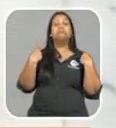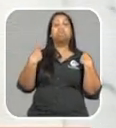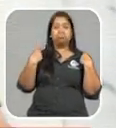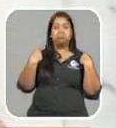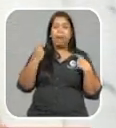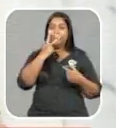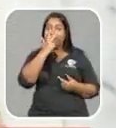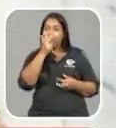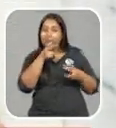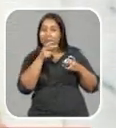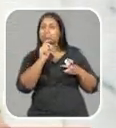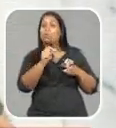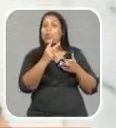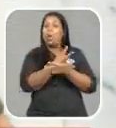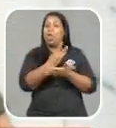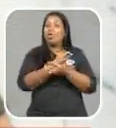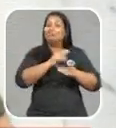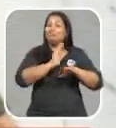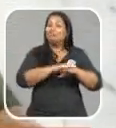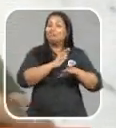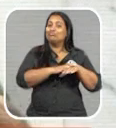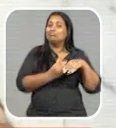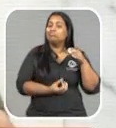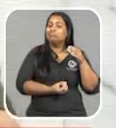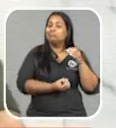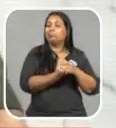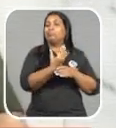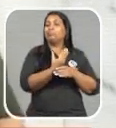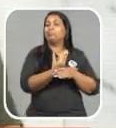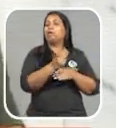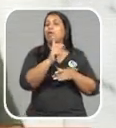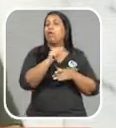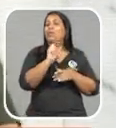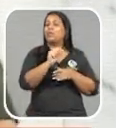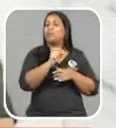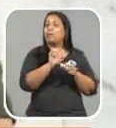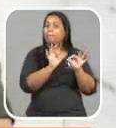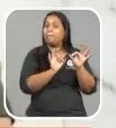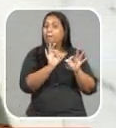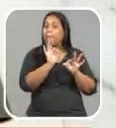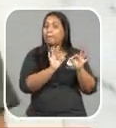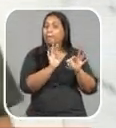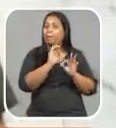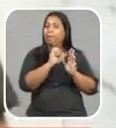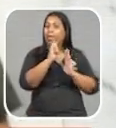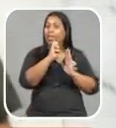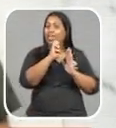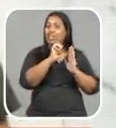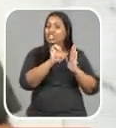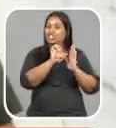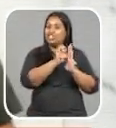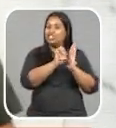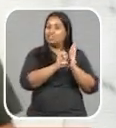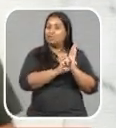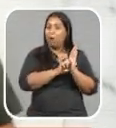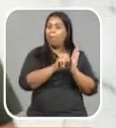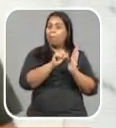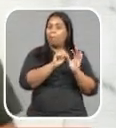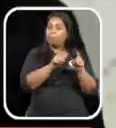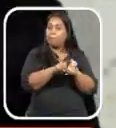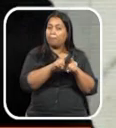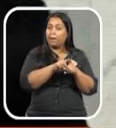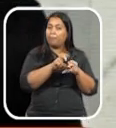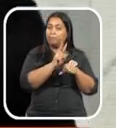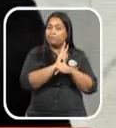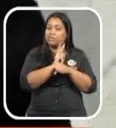que é a formulação dos editais e depois a fiscalização desse contrato. Você tem regras para isso? Isso que eu ia te